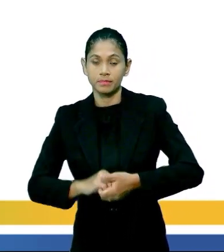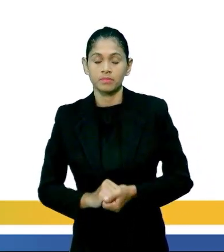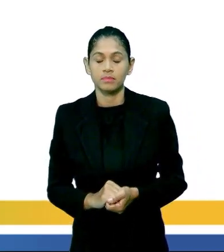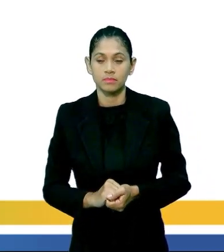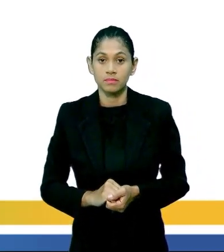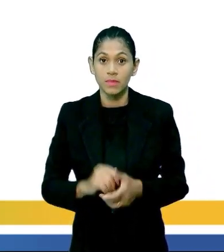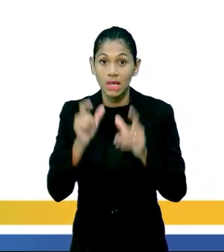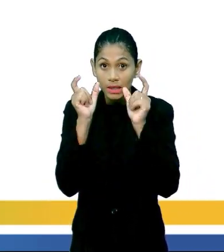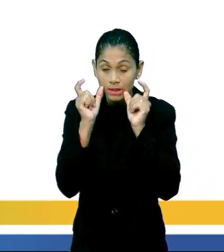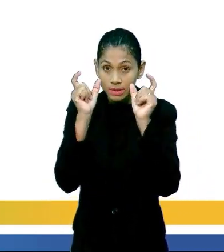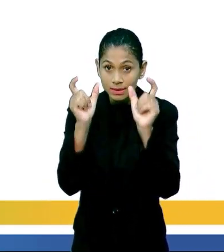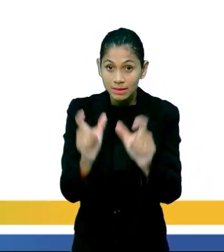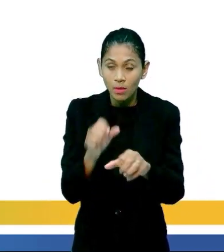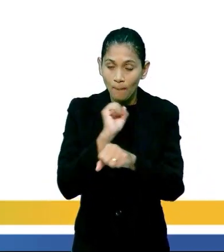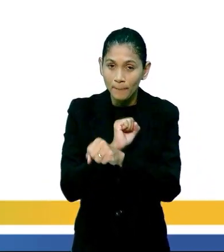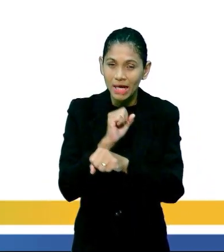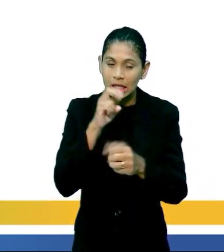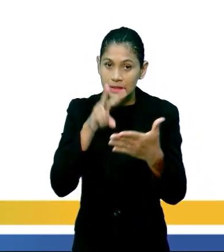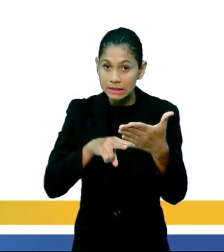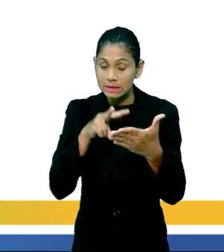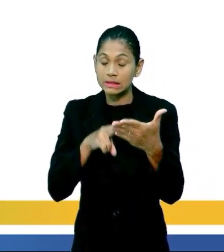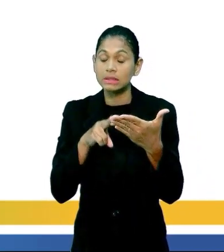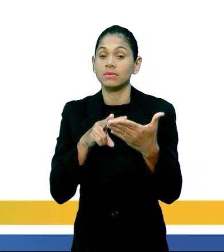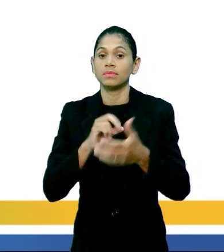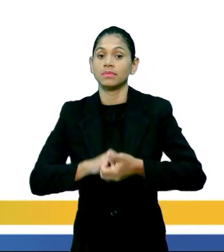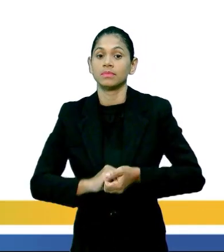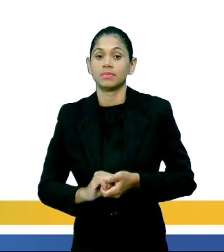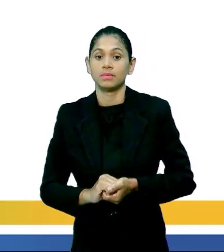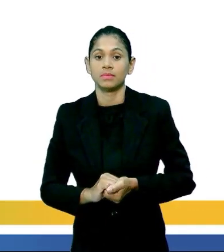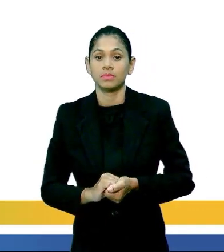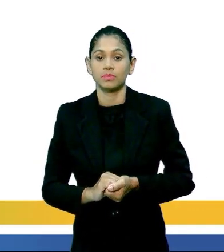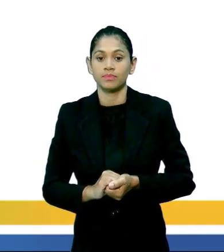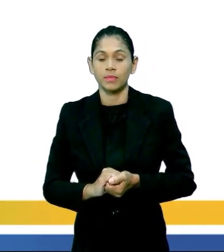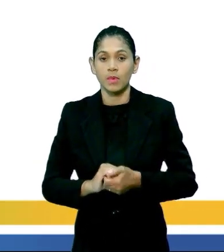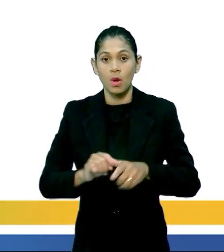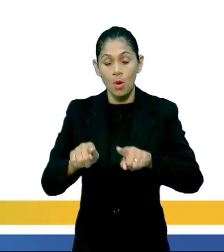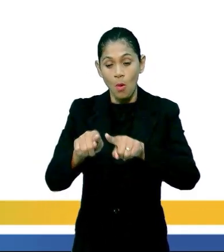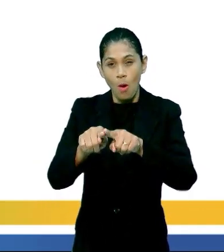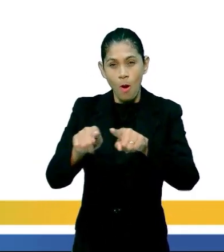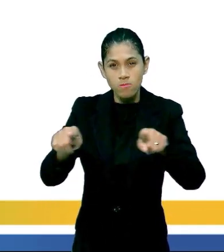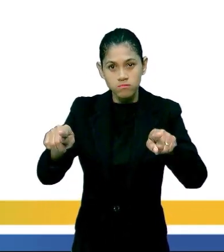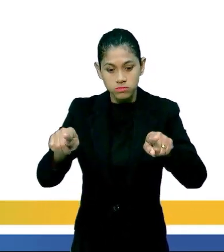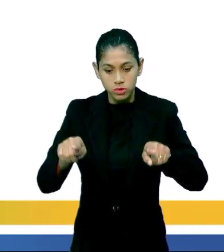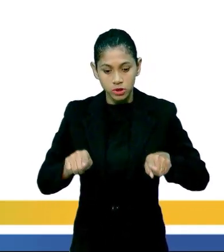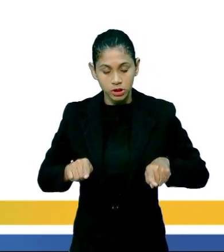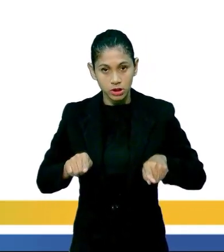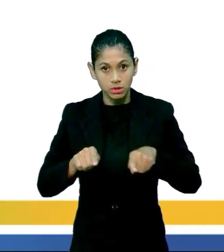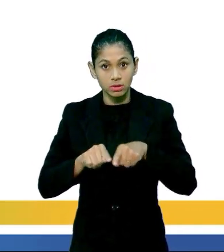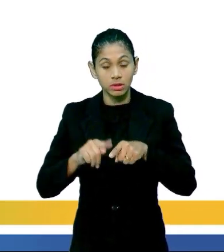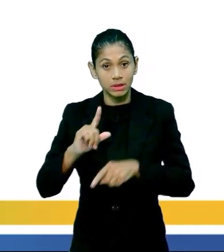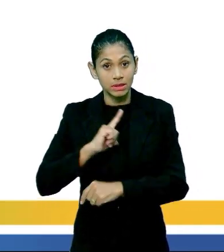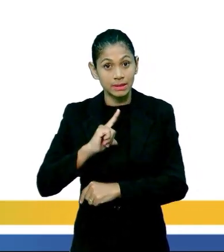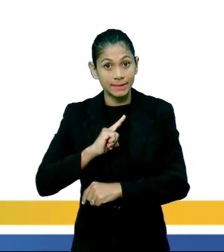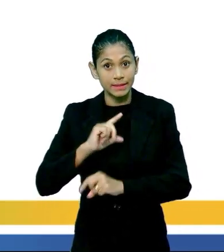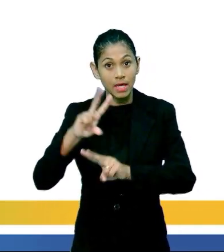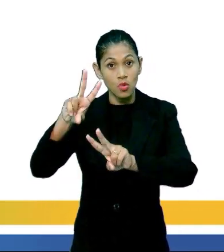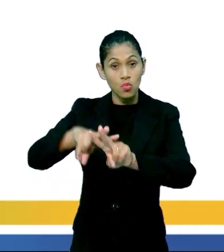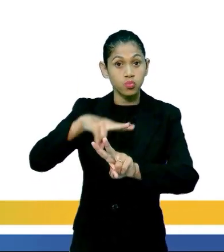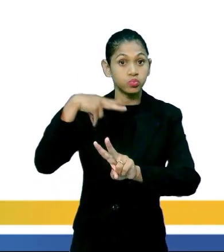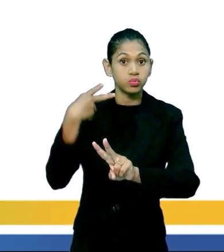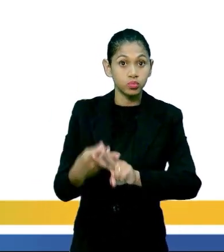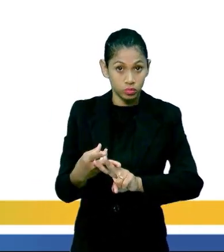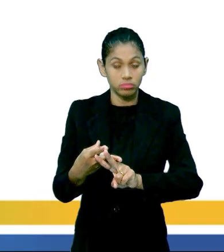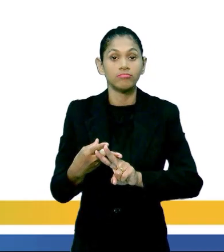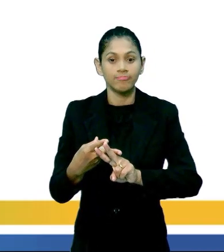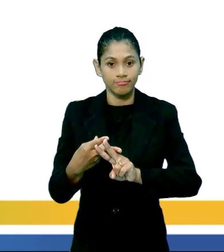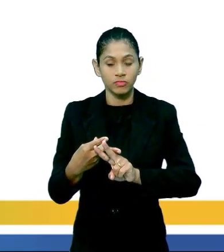diz. Essa figura cúbica de baixo, ela tem o dobro da medida dos seus lados, as suas arestas, do